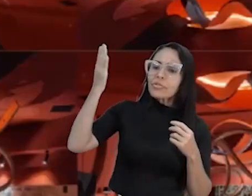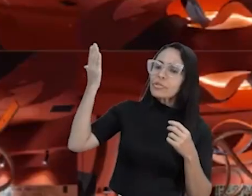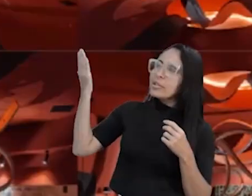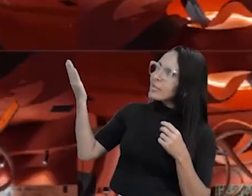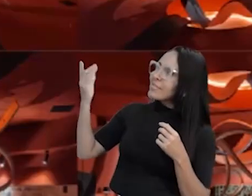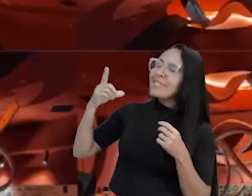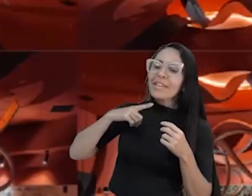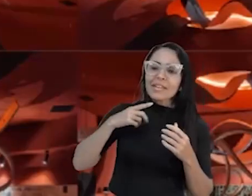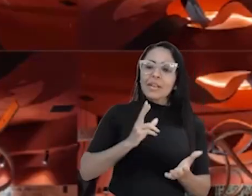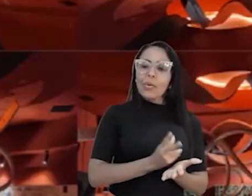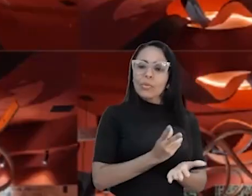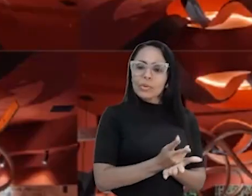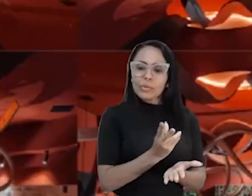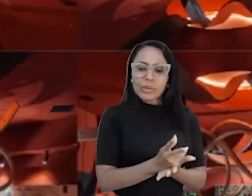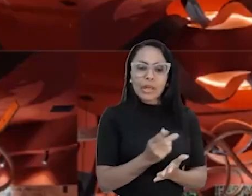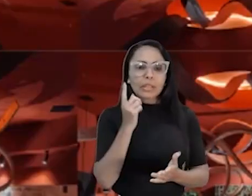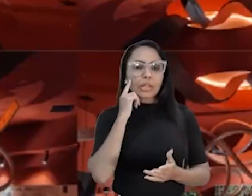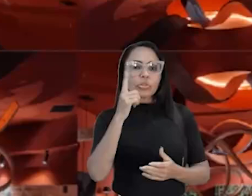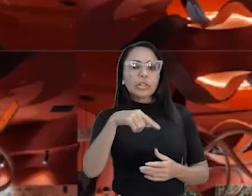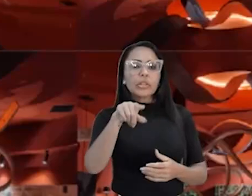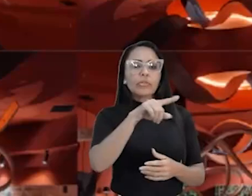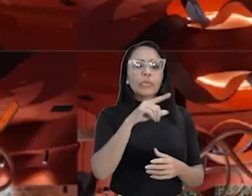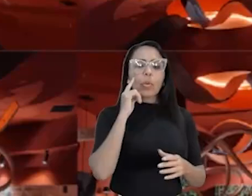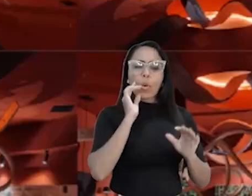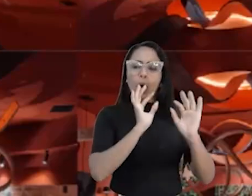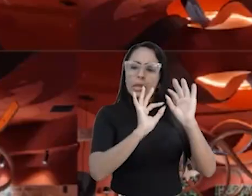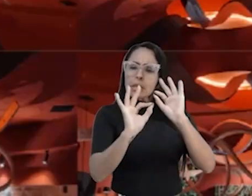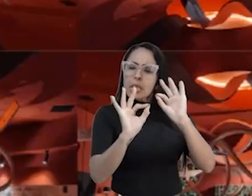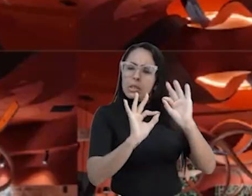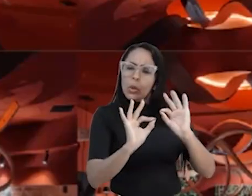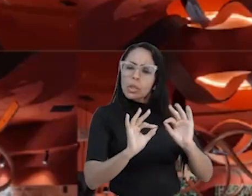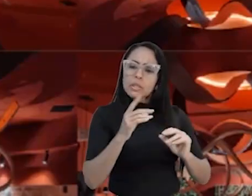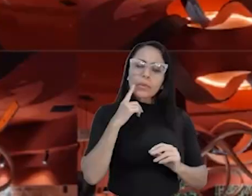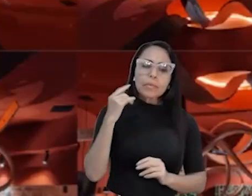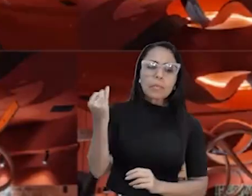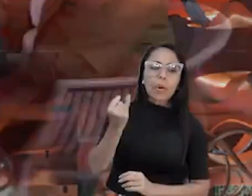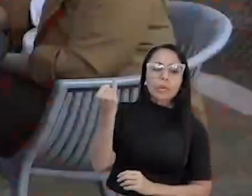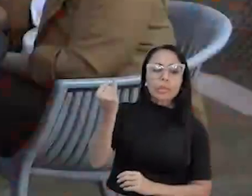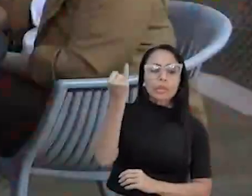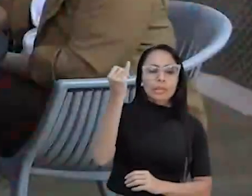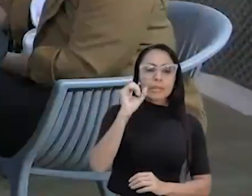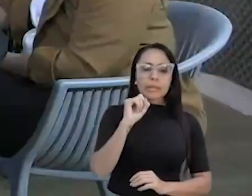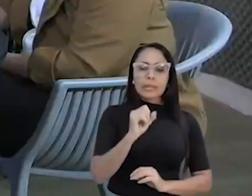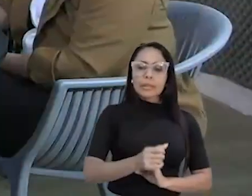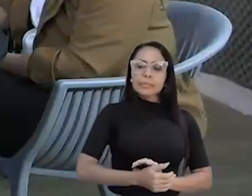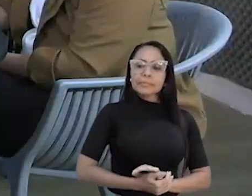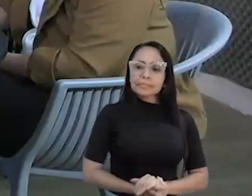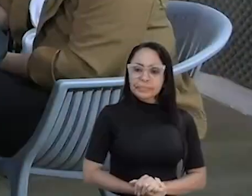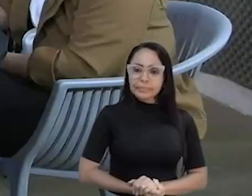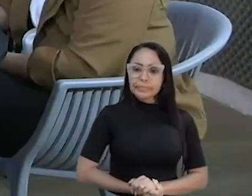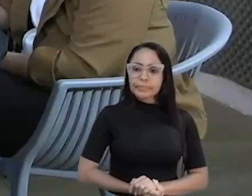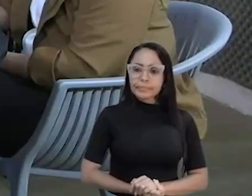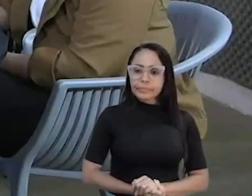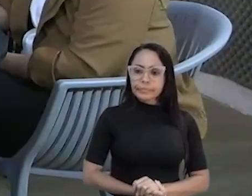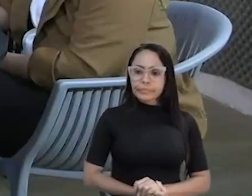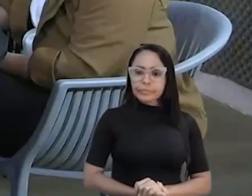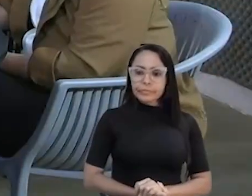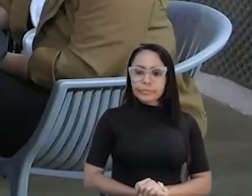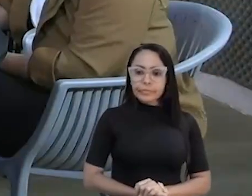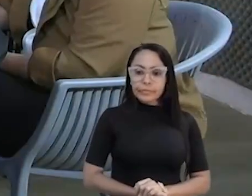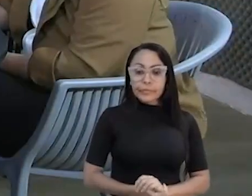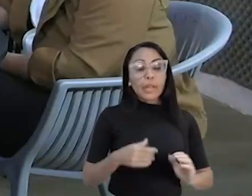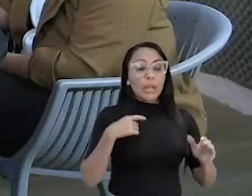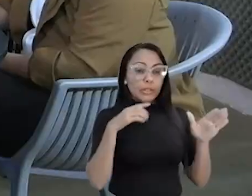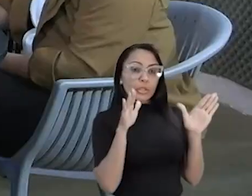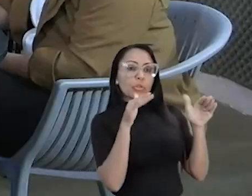essa continuidade que a gente está vendo da forma. E como é importante isso. Até emenda, né? E é intencional, né?